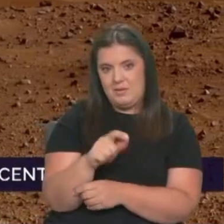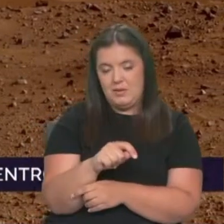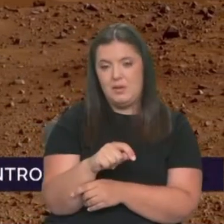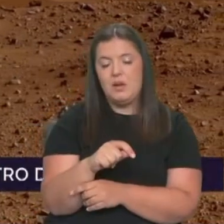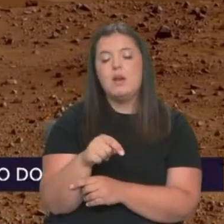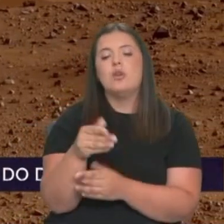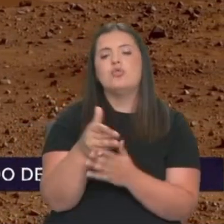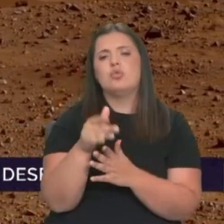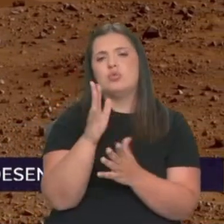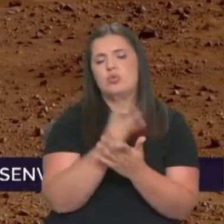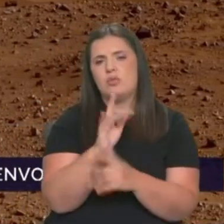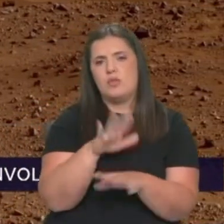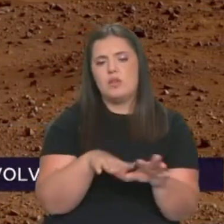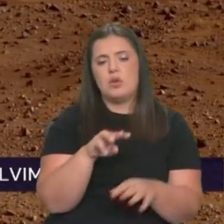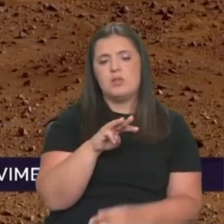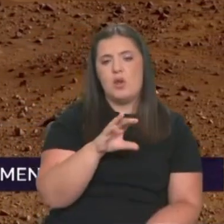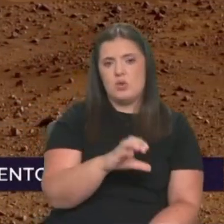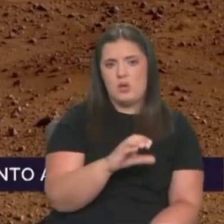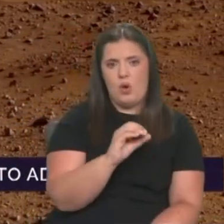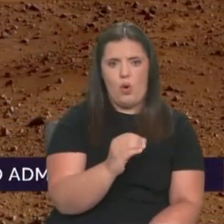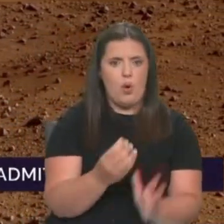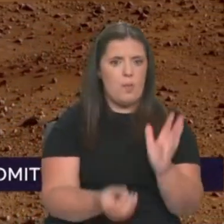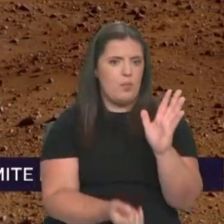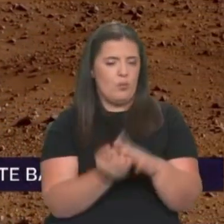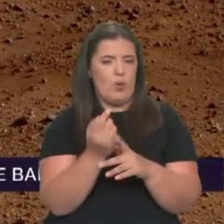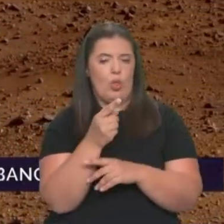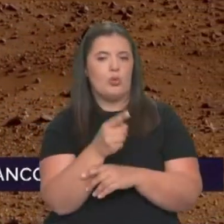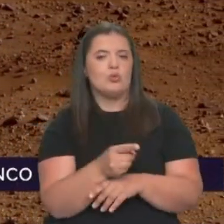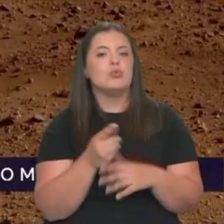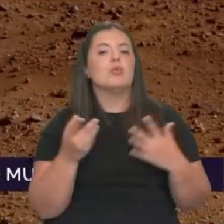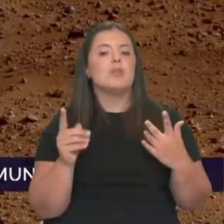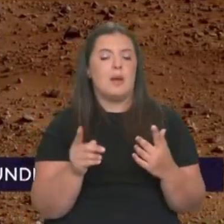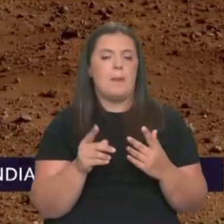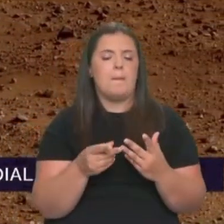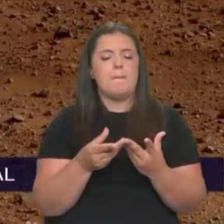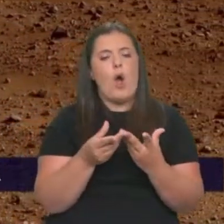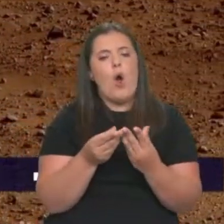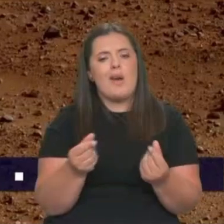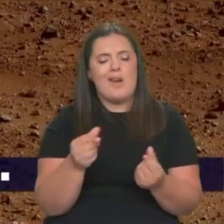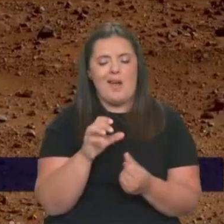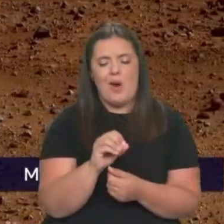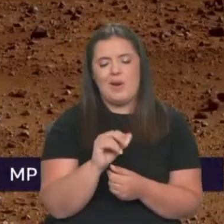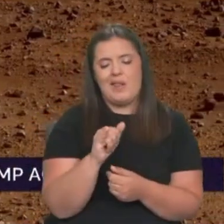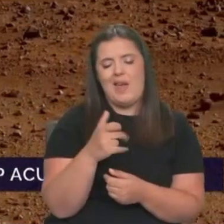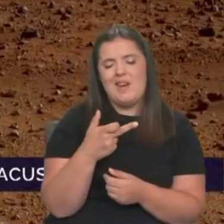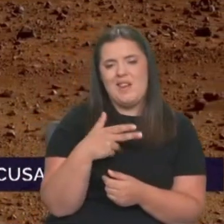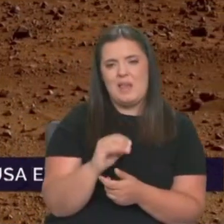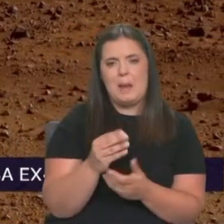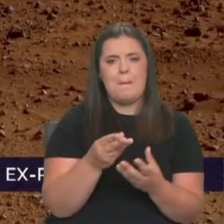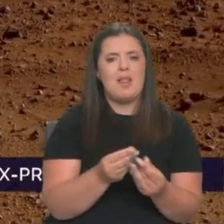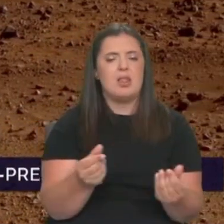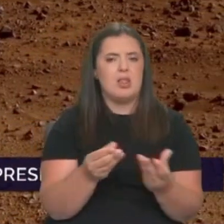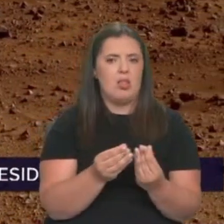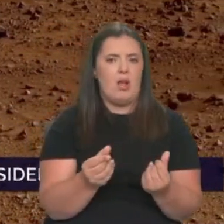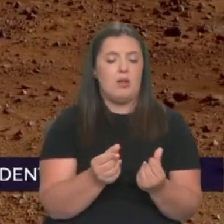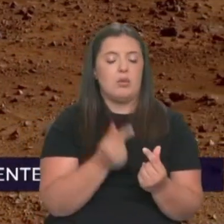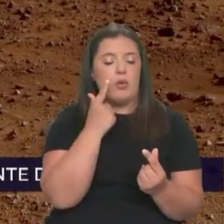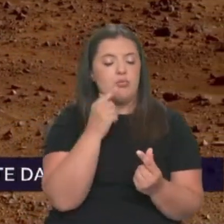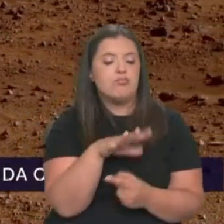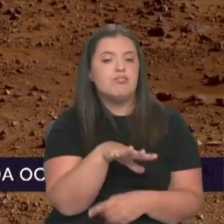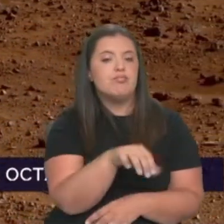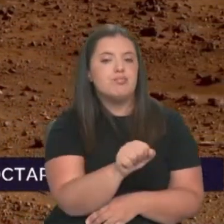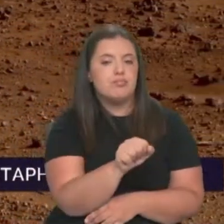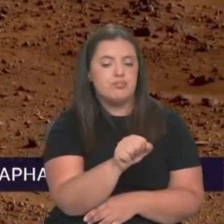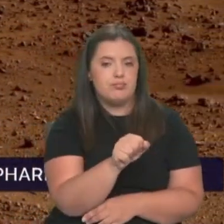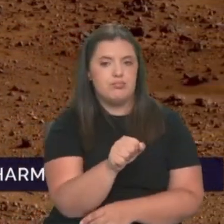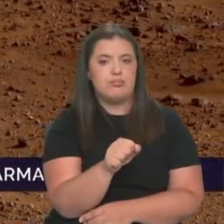esse monóxido de carbono produz, então, a matéria orgânica que nós conseguimos, então, depois detectar nos